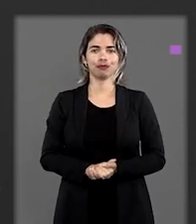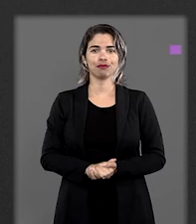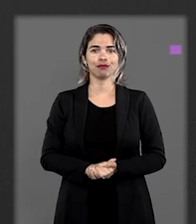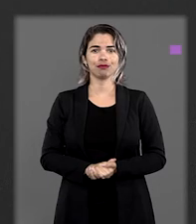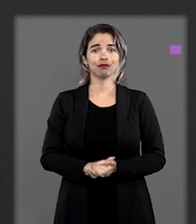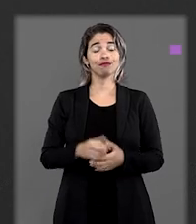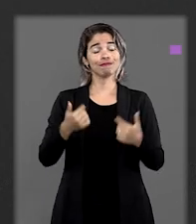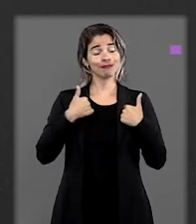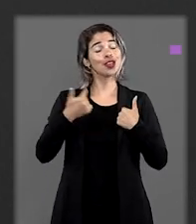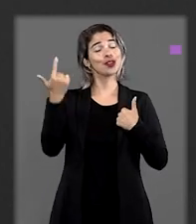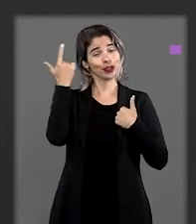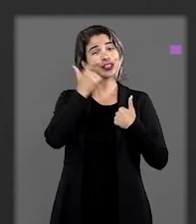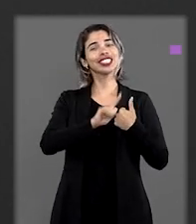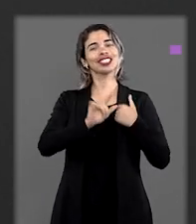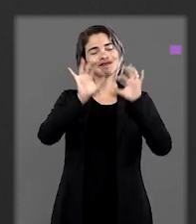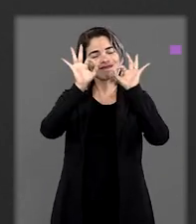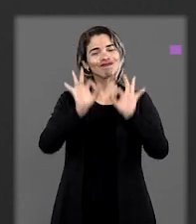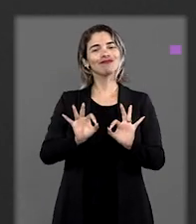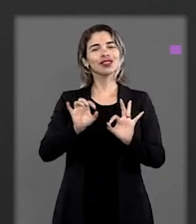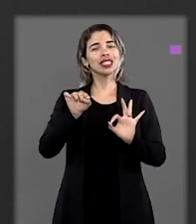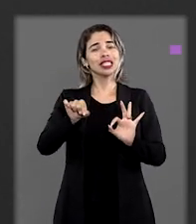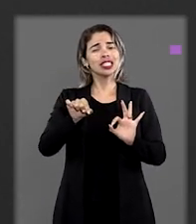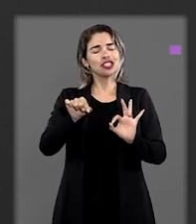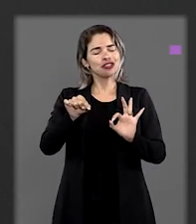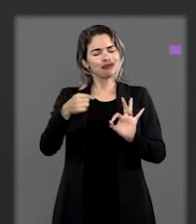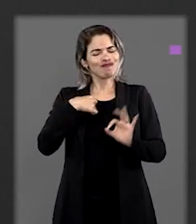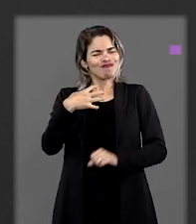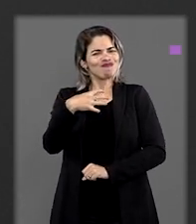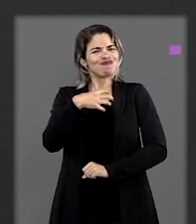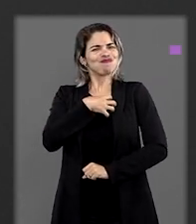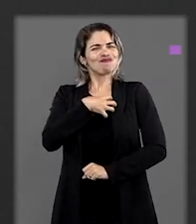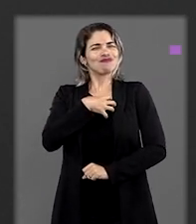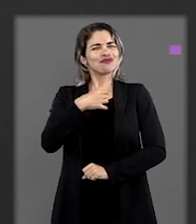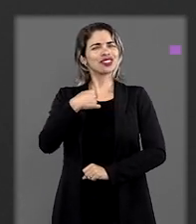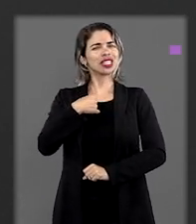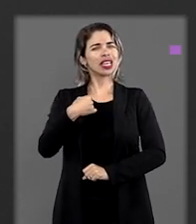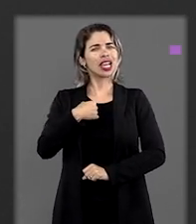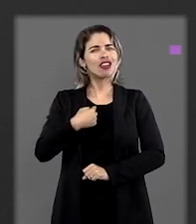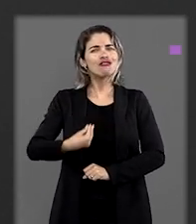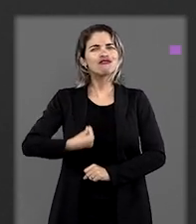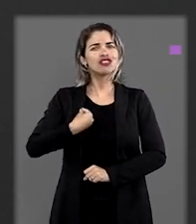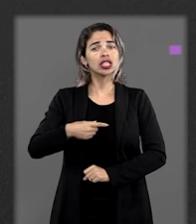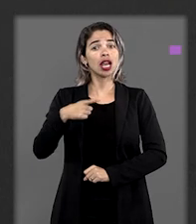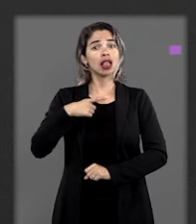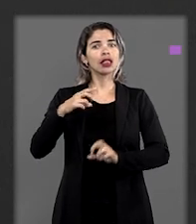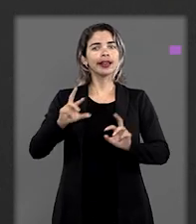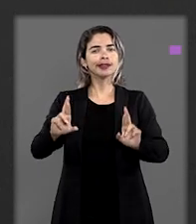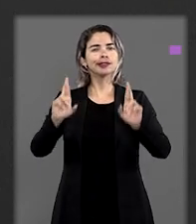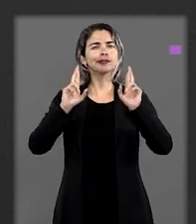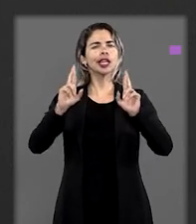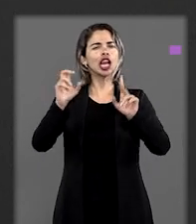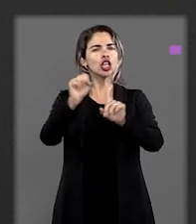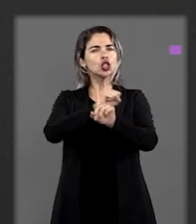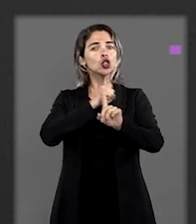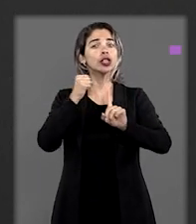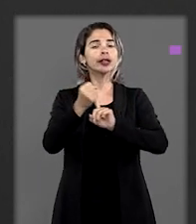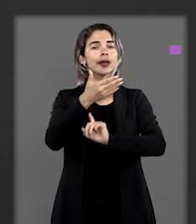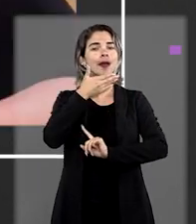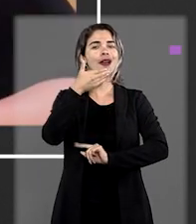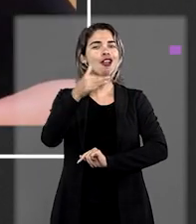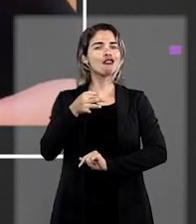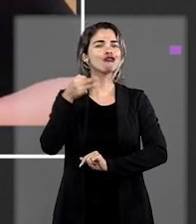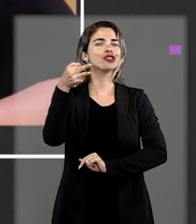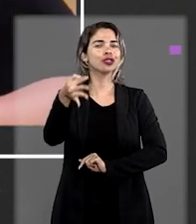eu consegui. Isso me dá possibilidade de estar ter uma esperança de uma sociedade